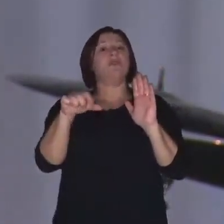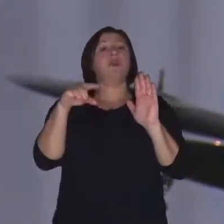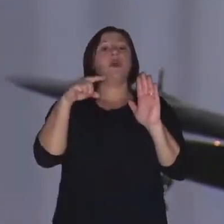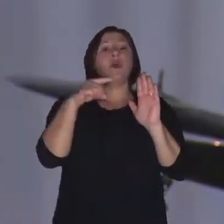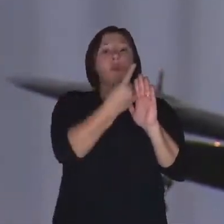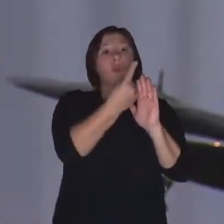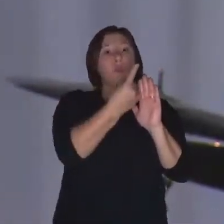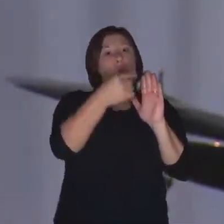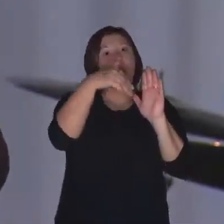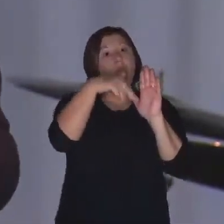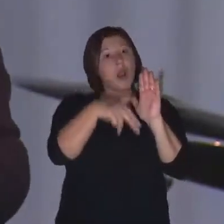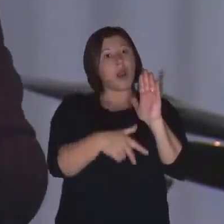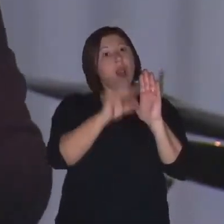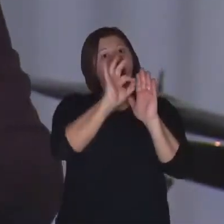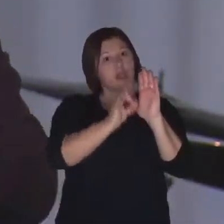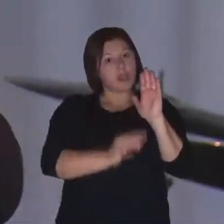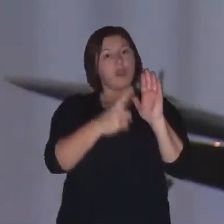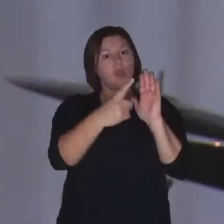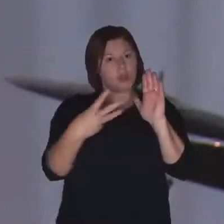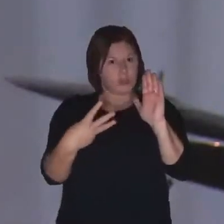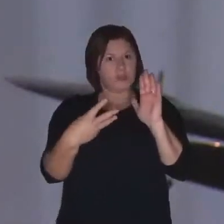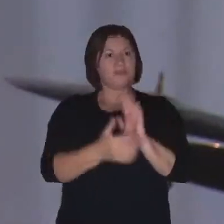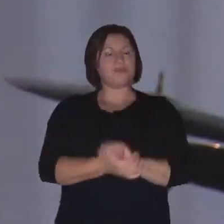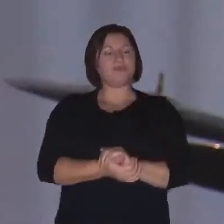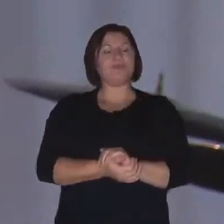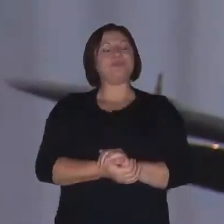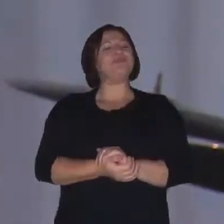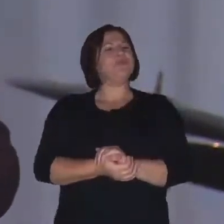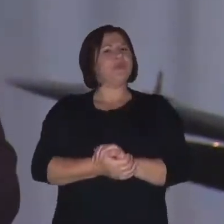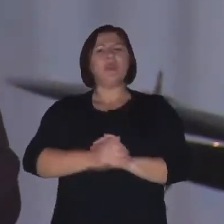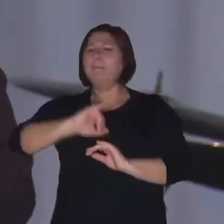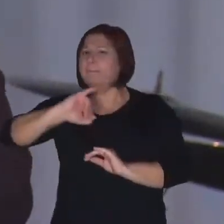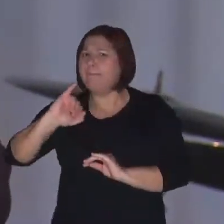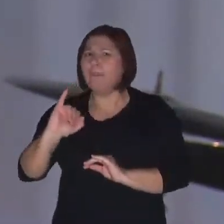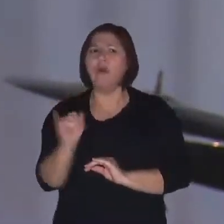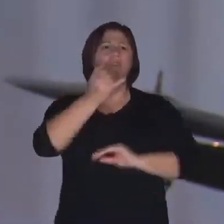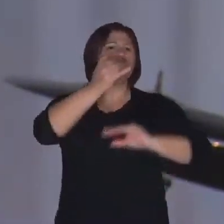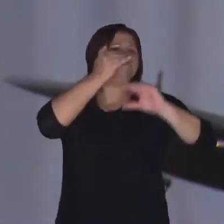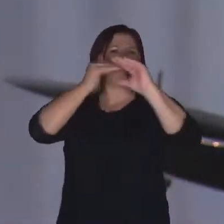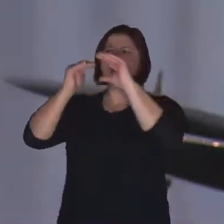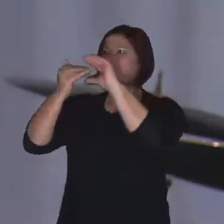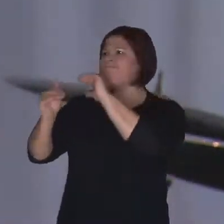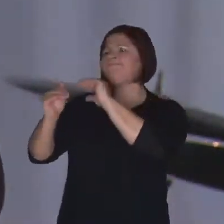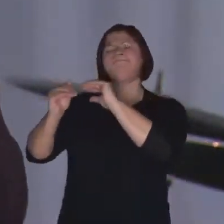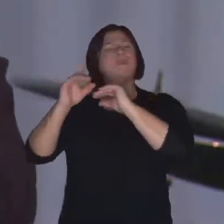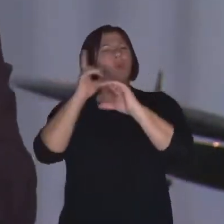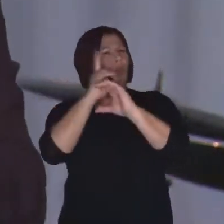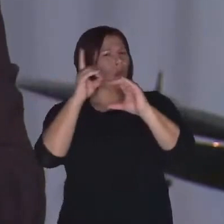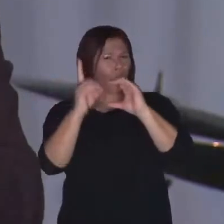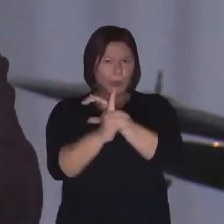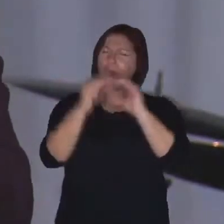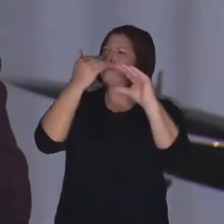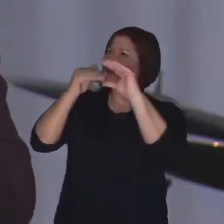1 ao versículo 13. Aproveite também para compartilhar esse culto nesse momento, nesse túnel do tempo, né,